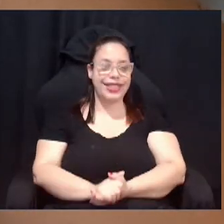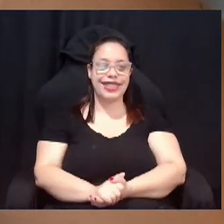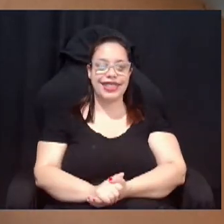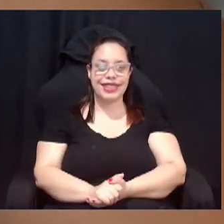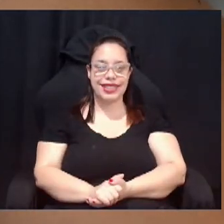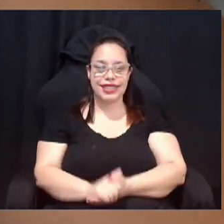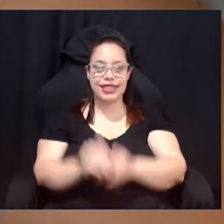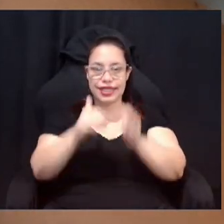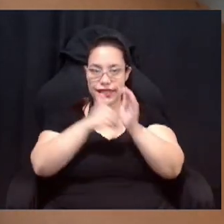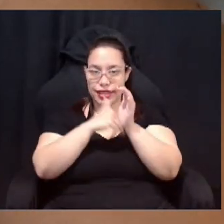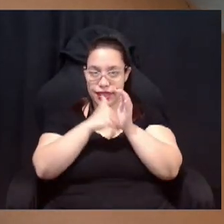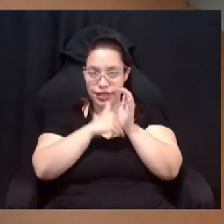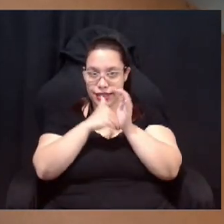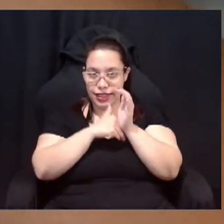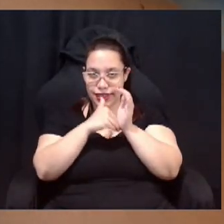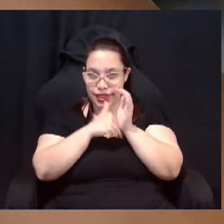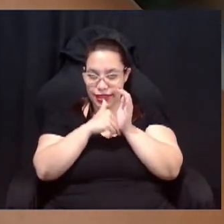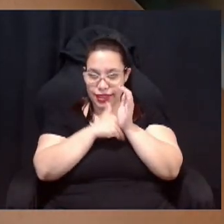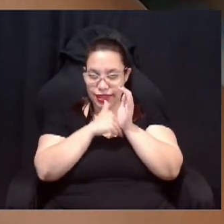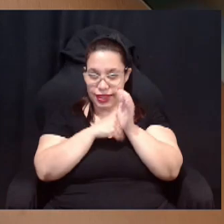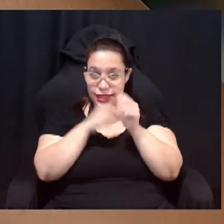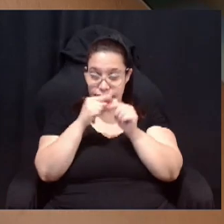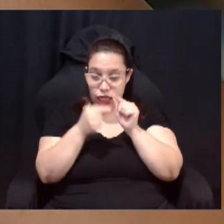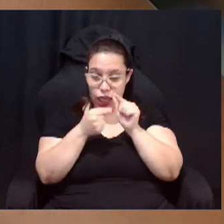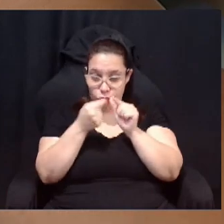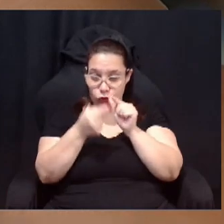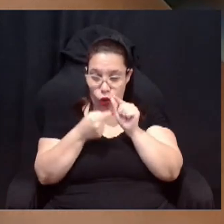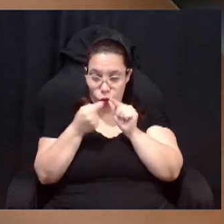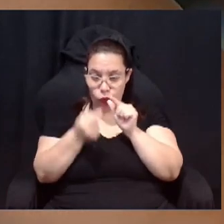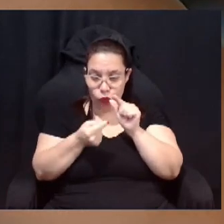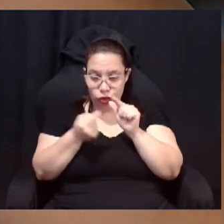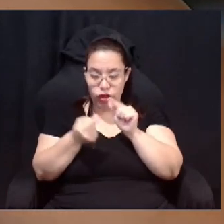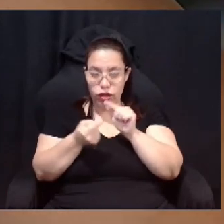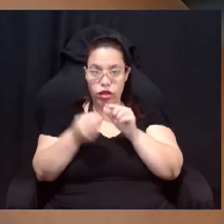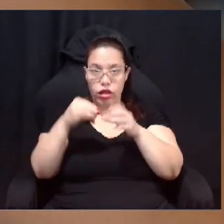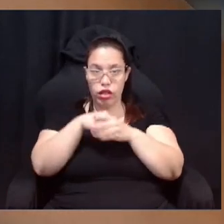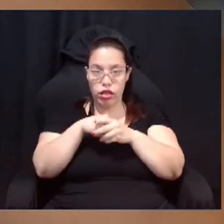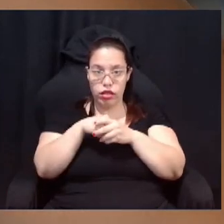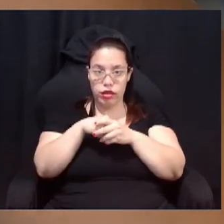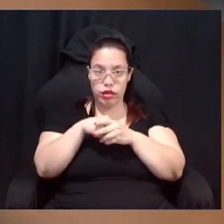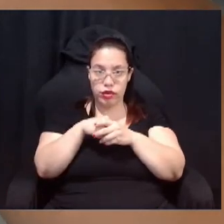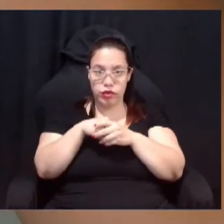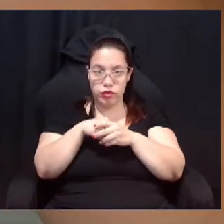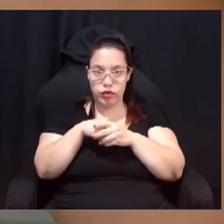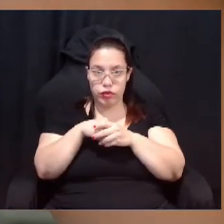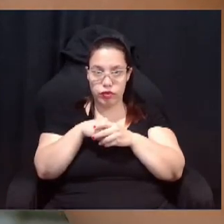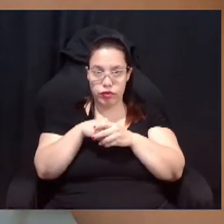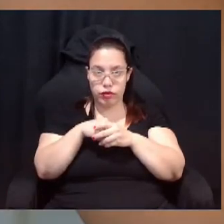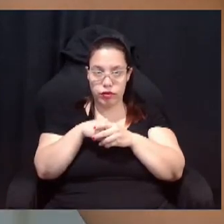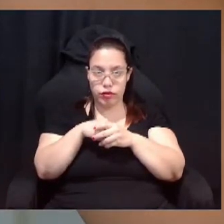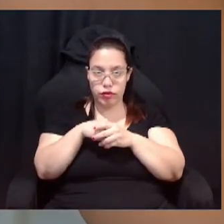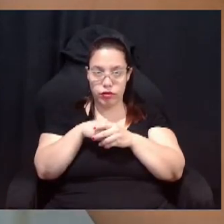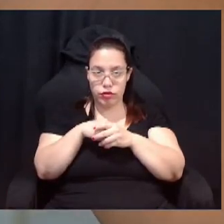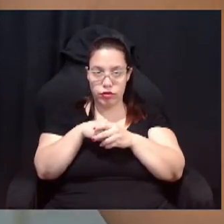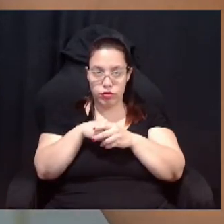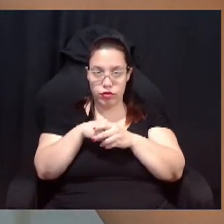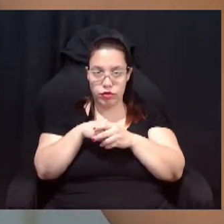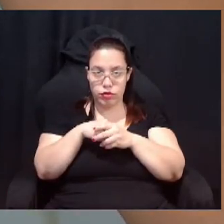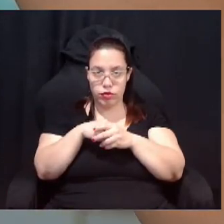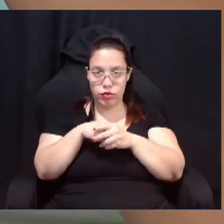Escondi aquela voltinha aqui dentro, né? Às vezes a gente pode dar uma ajudinha com a